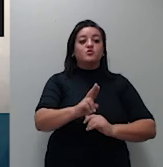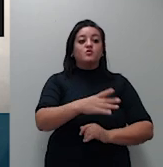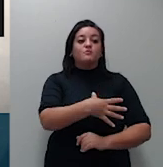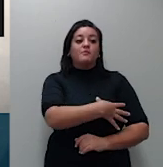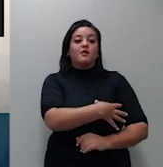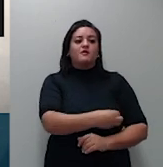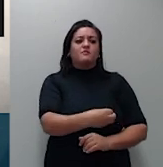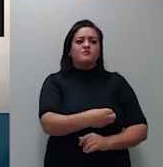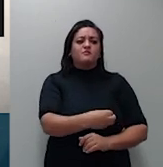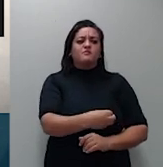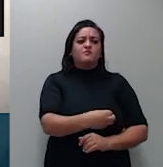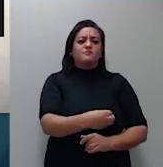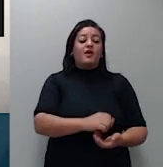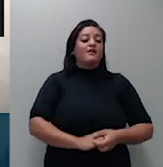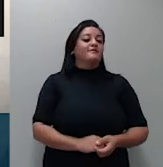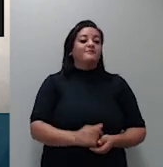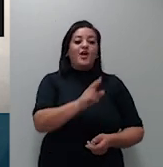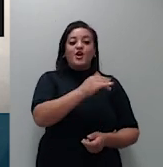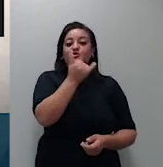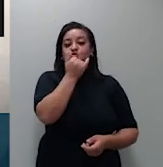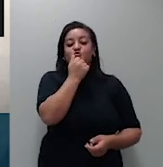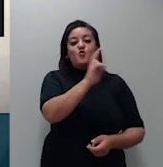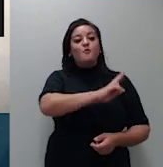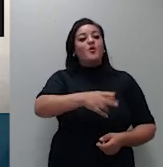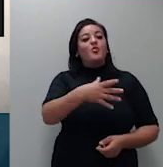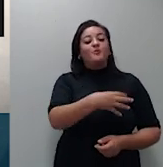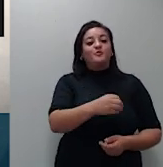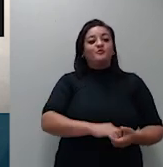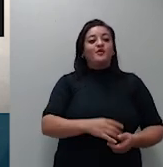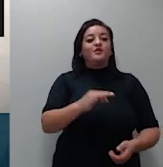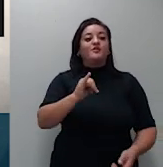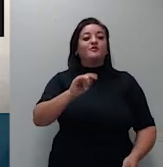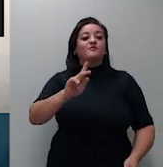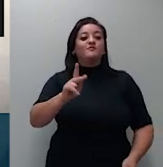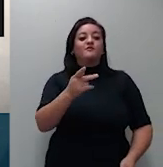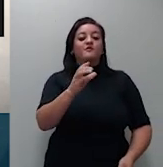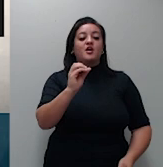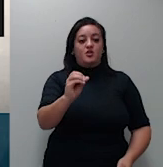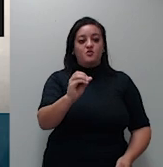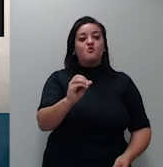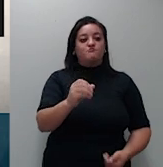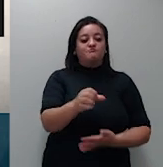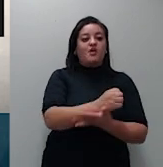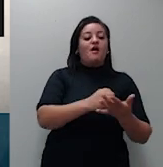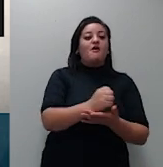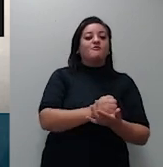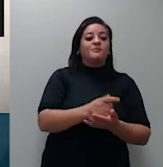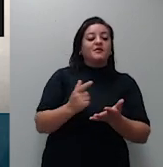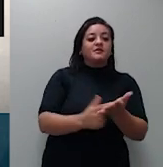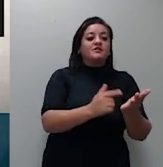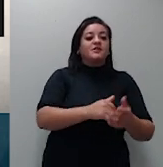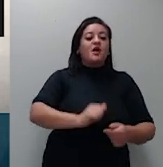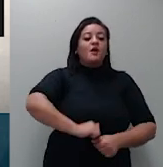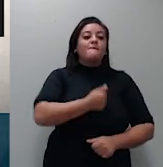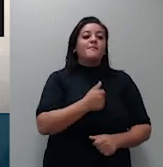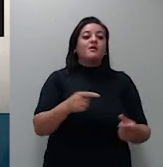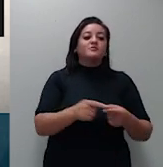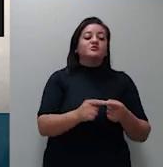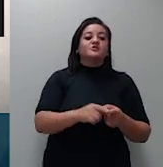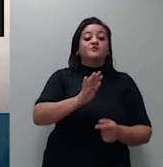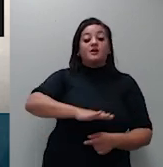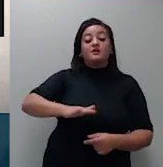inclusão de sobrenome da mãe guardiã ao fundamento de atender ao melhor interesse da criança